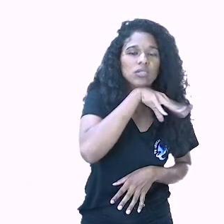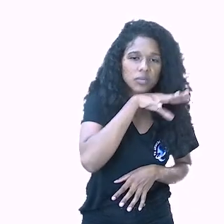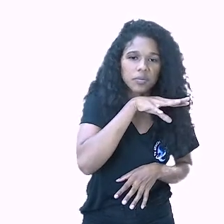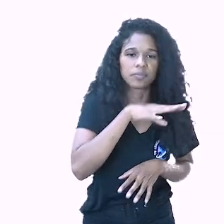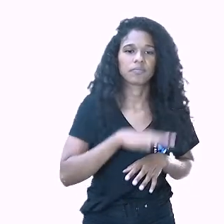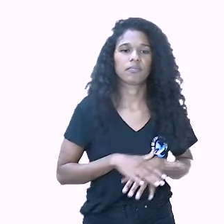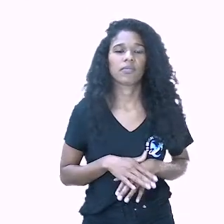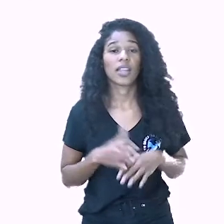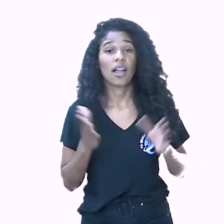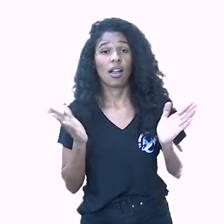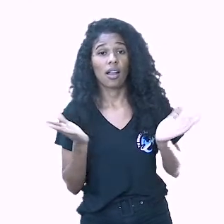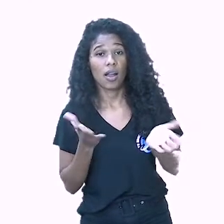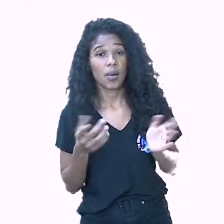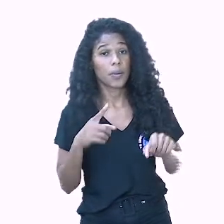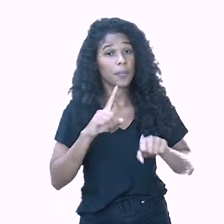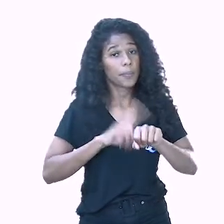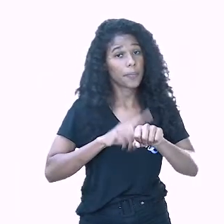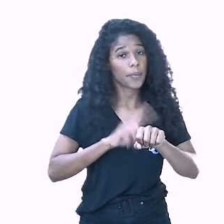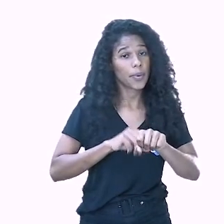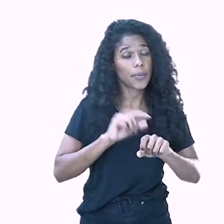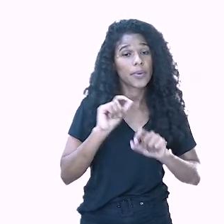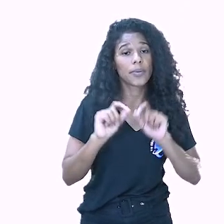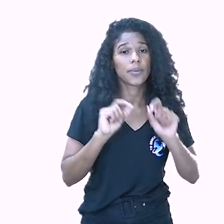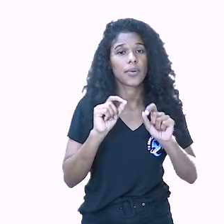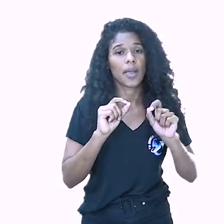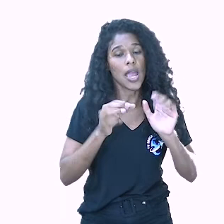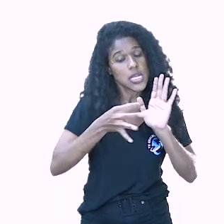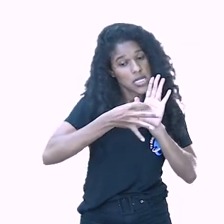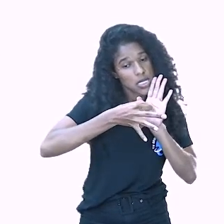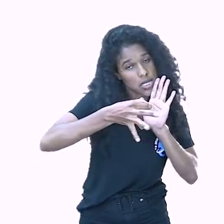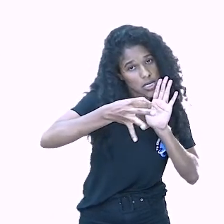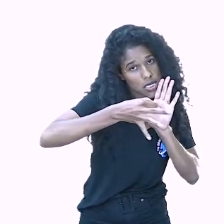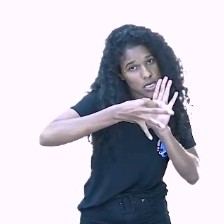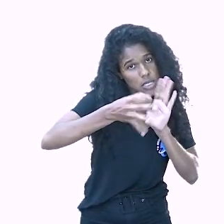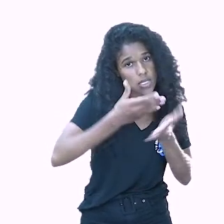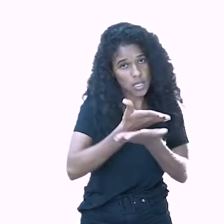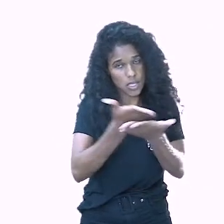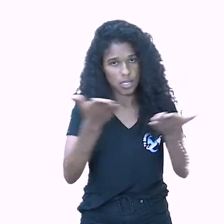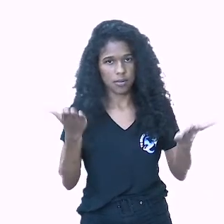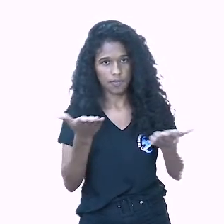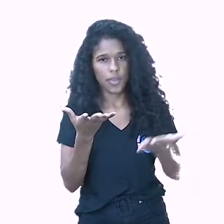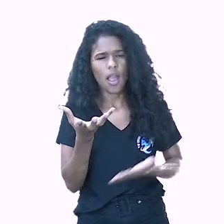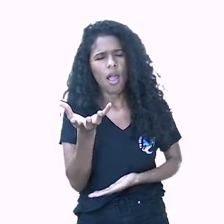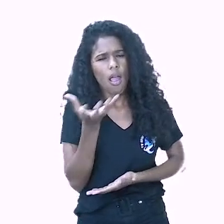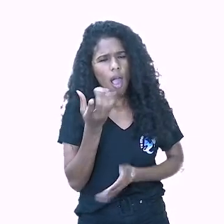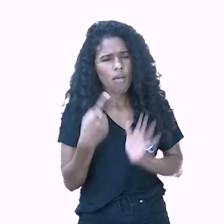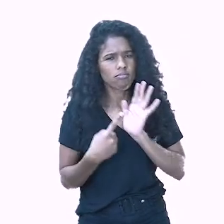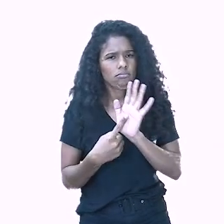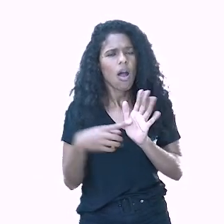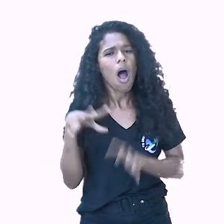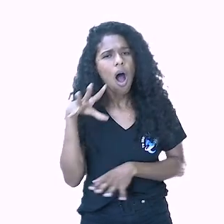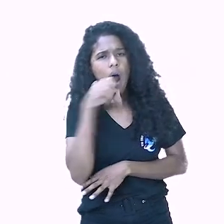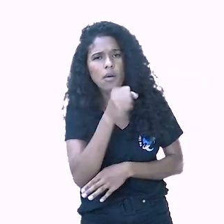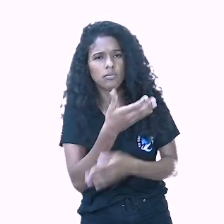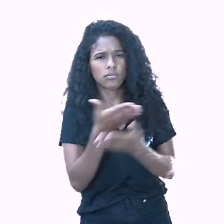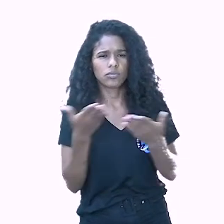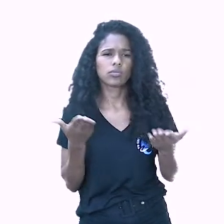aquele momento do Fica a Dica. Eu quero falar para vocês aqui breve, como então que vocês vão escrever uma